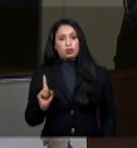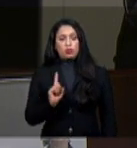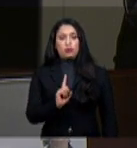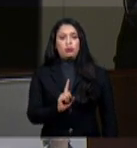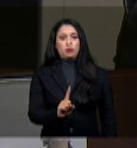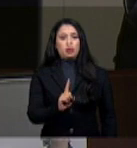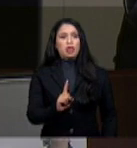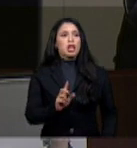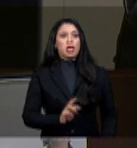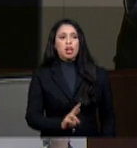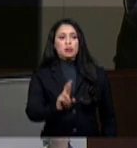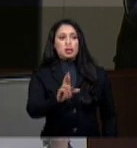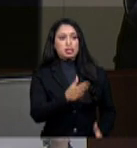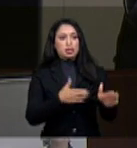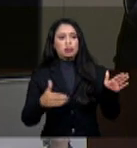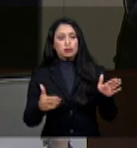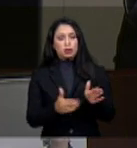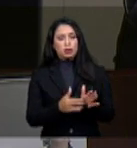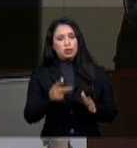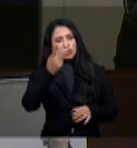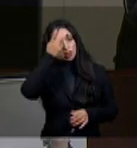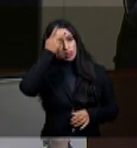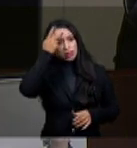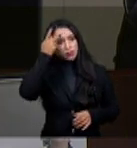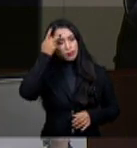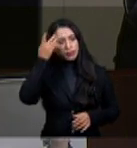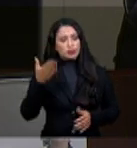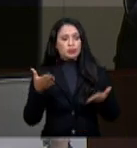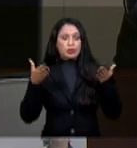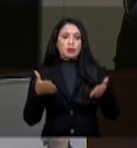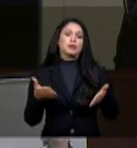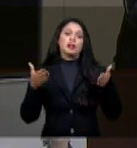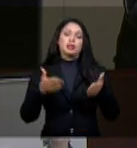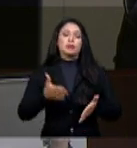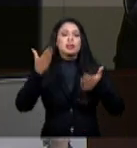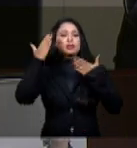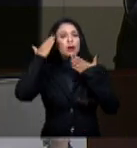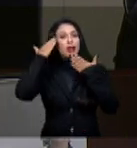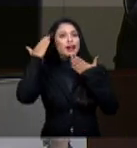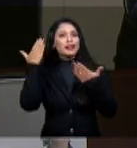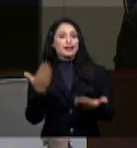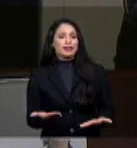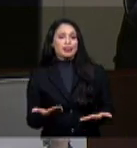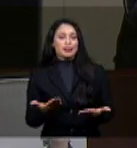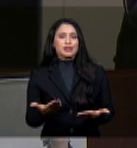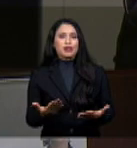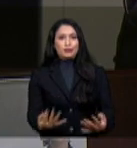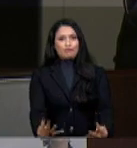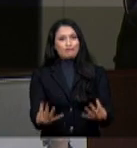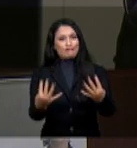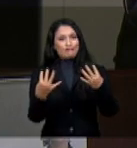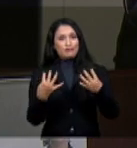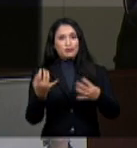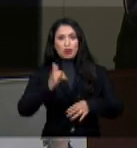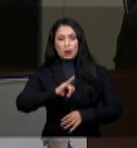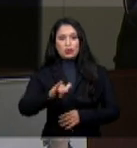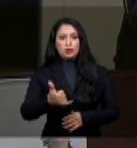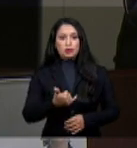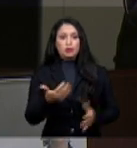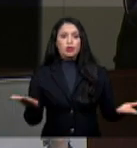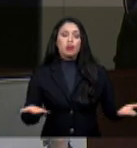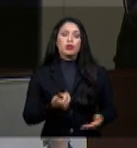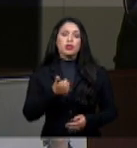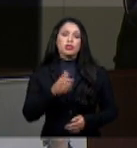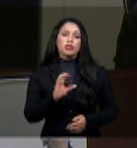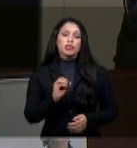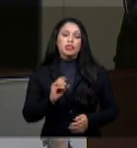todas essas pessoas. Encerro minha participação agradecendo a escuta e a oportunidade, nesse dia 10 de